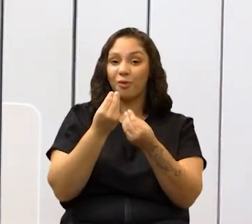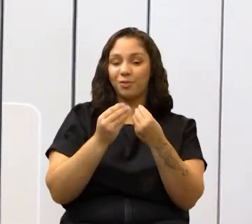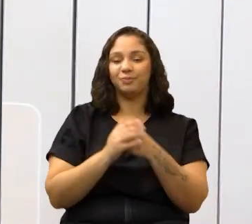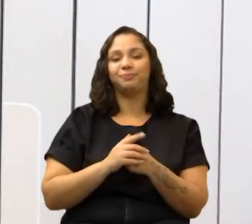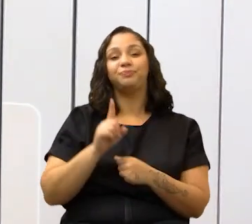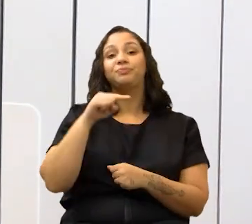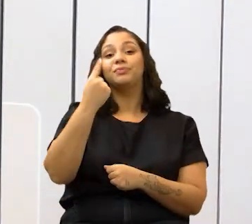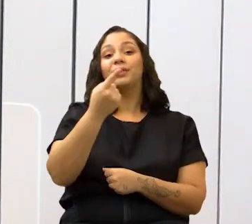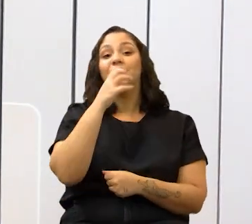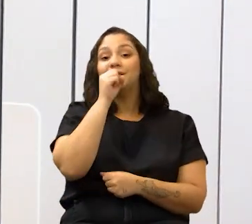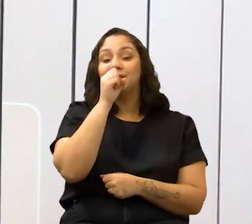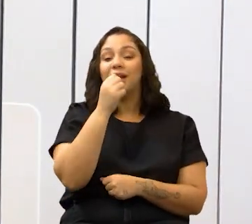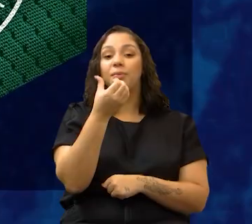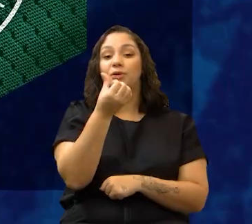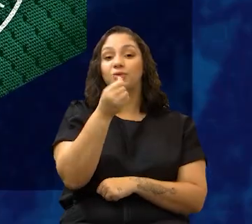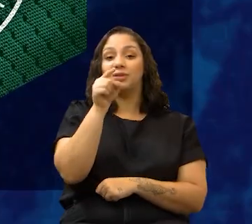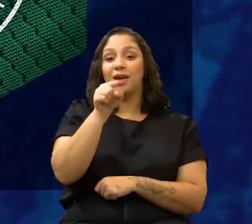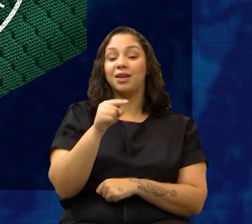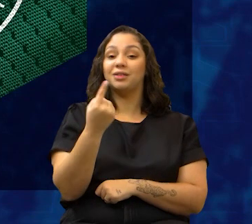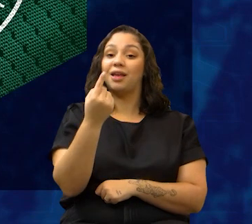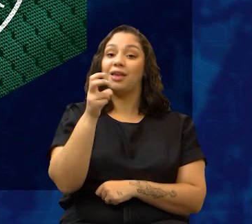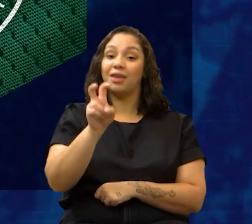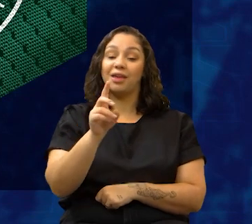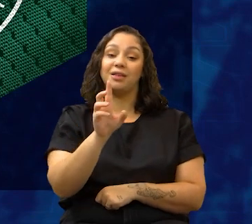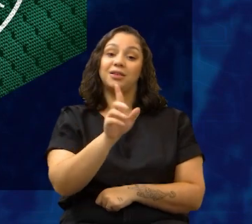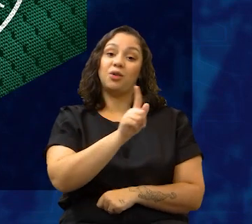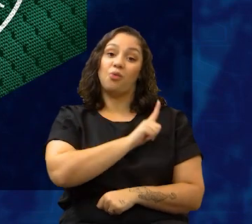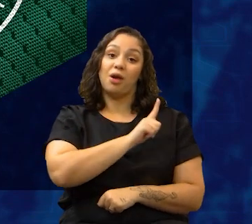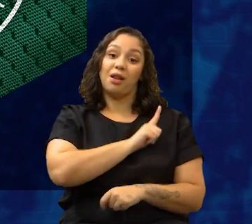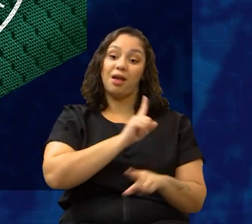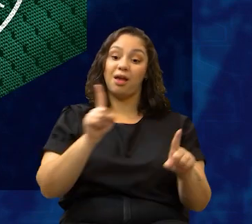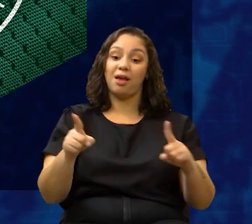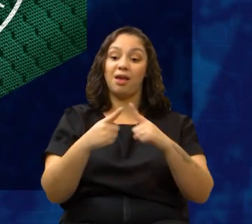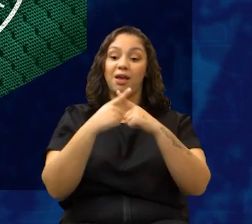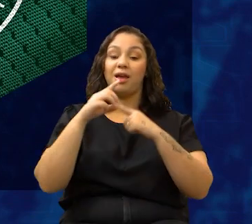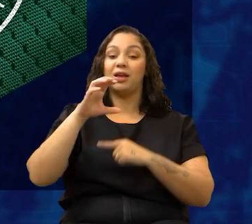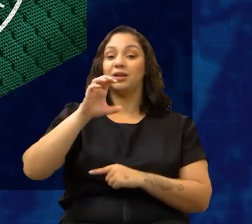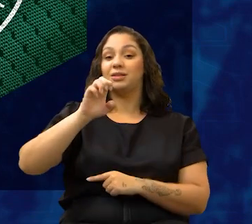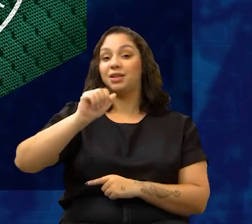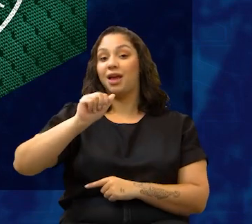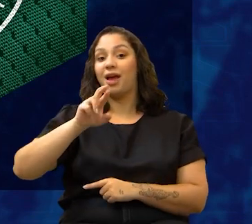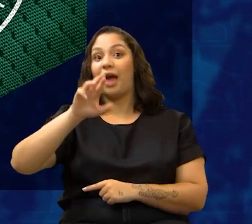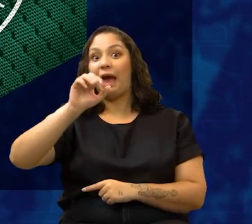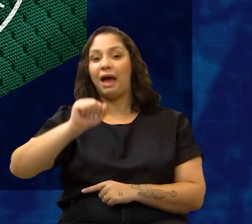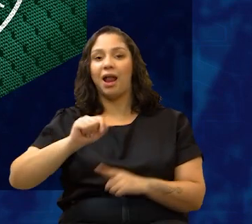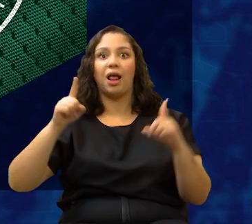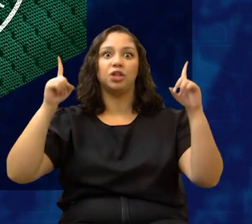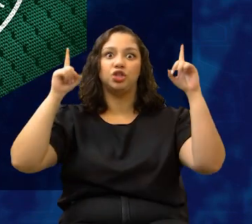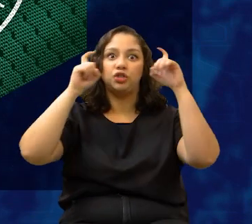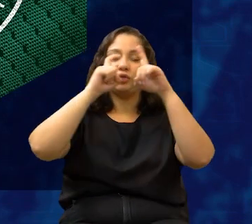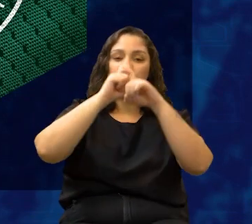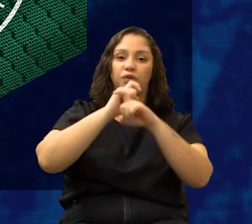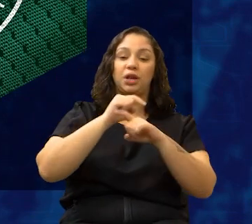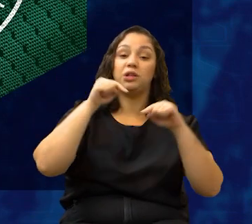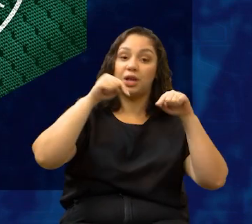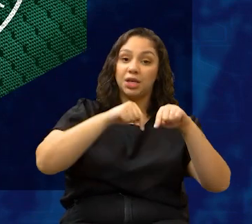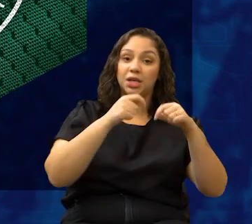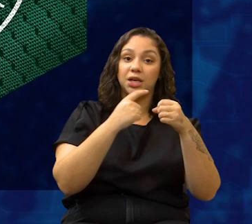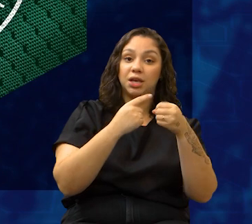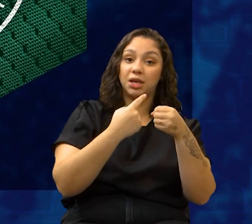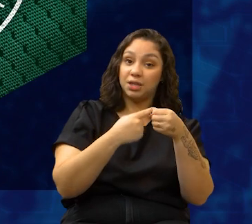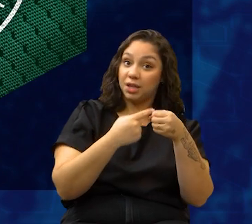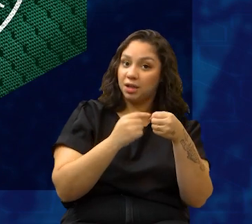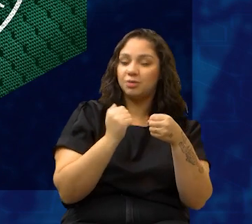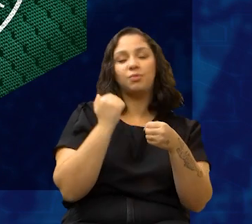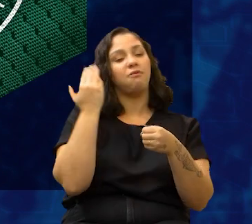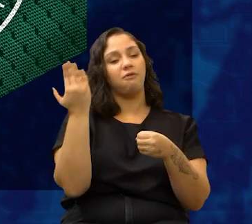sábado, às 6h15 da tarde, o Guarani enfrenta o Ceará fora de casa Partida dificílima para o Bugre, hein?